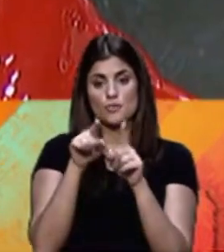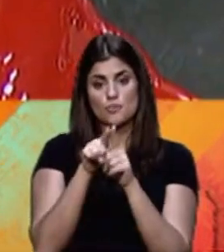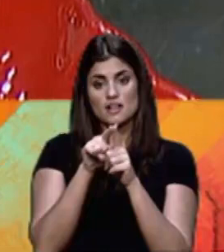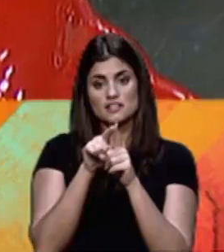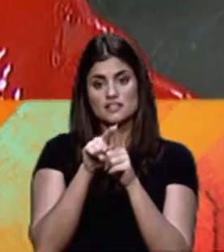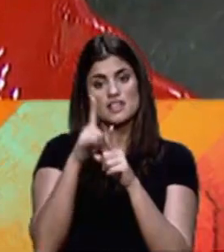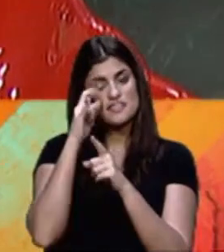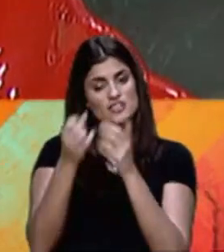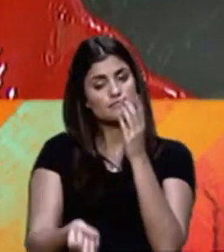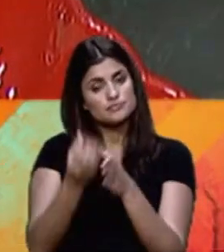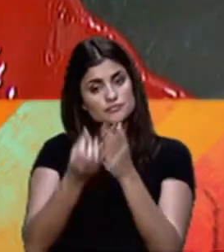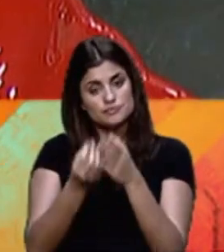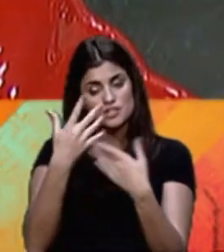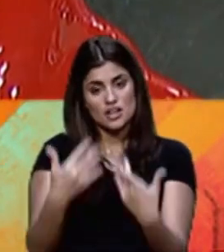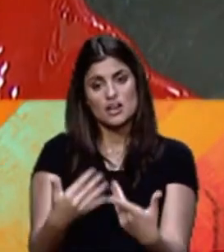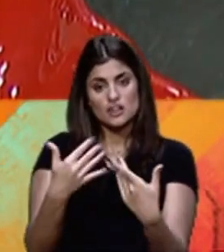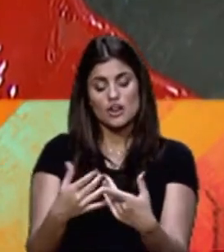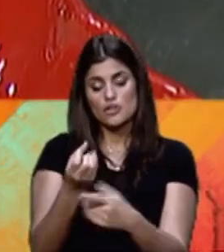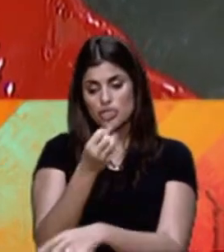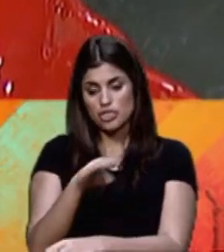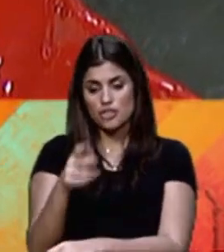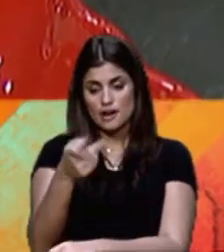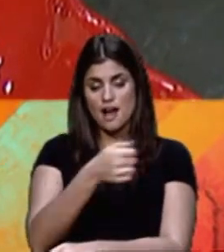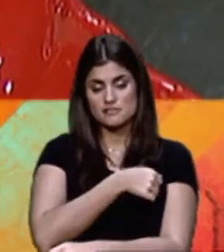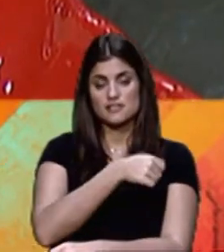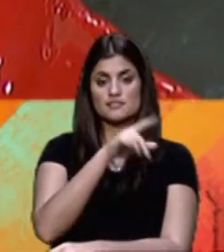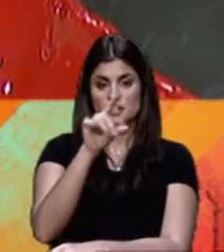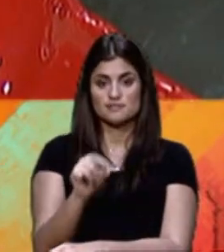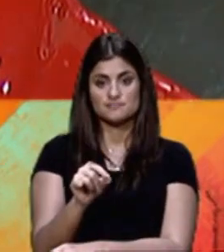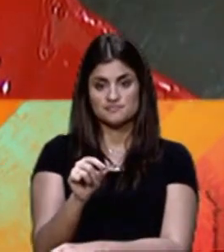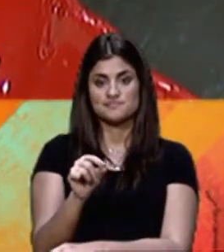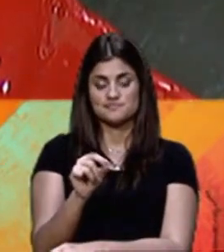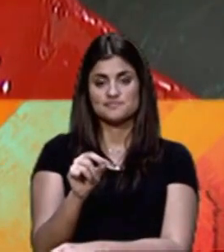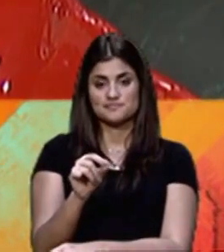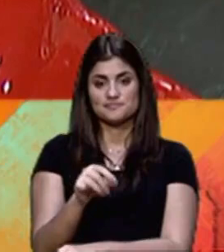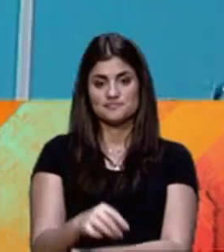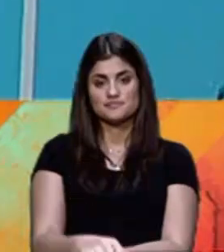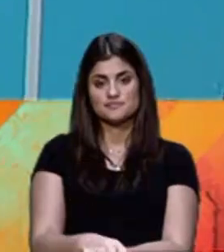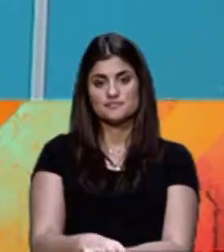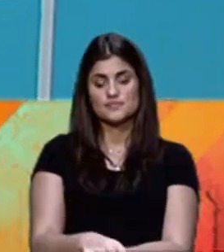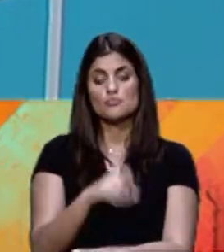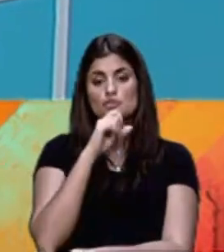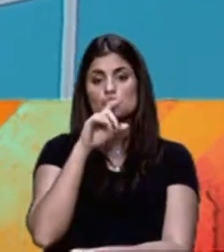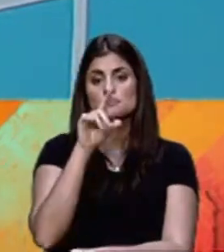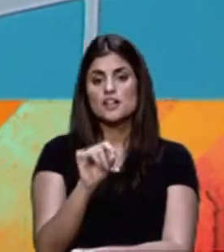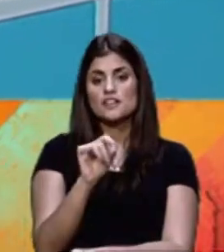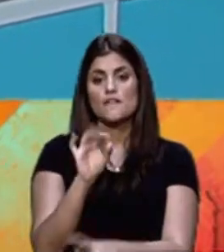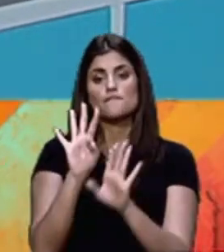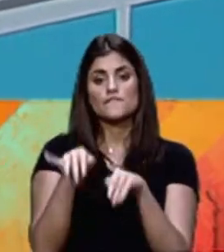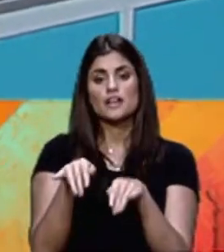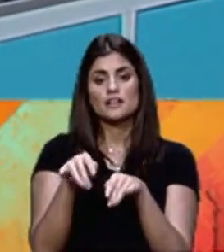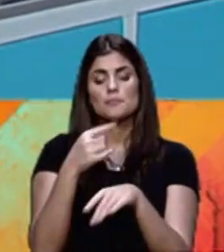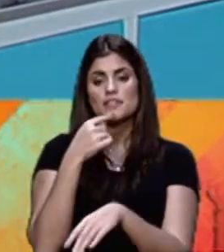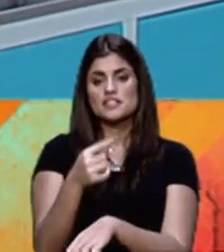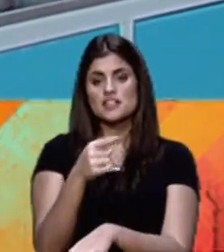criatividade, principalmente agora com as crianças em casa, não é? Uhum. E podemos também finalizar só para